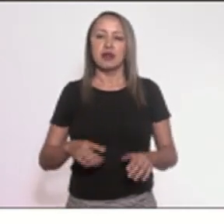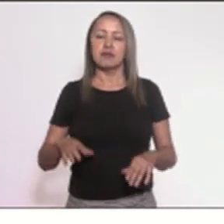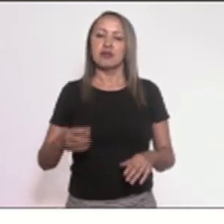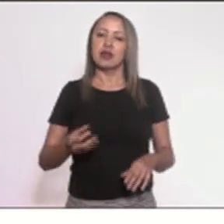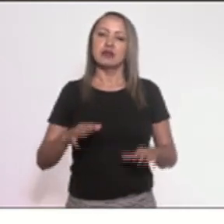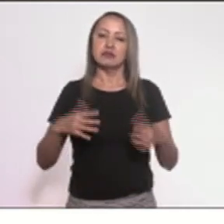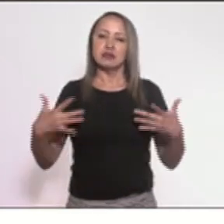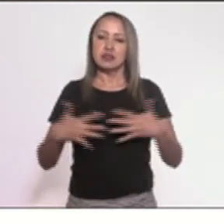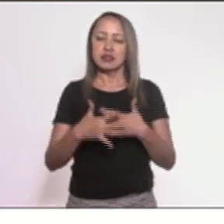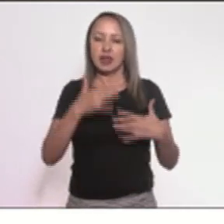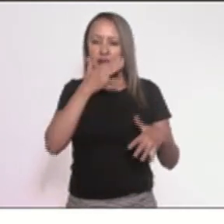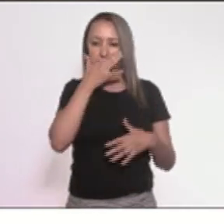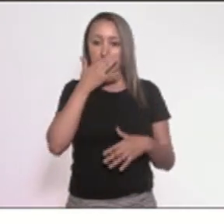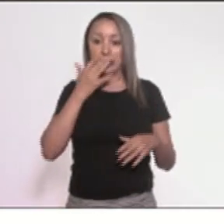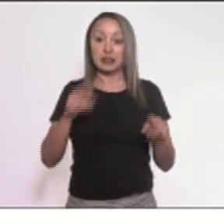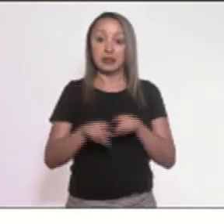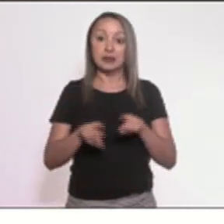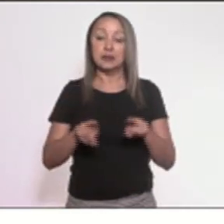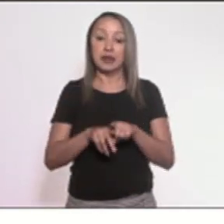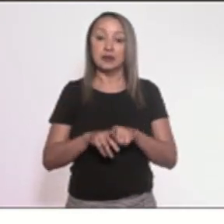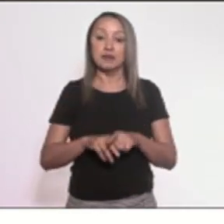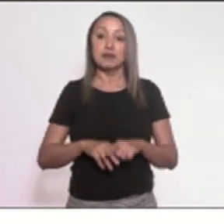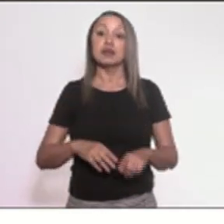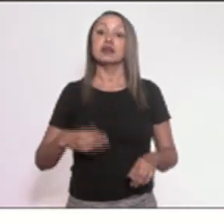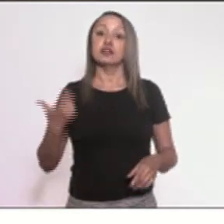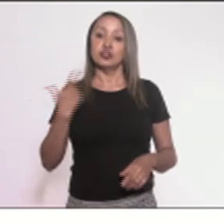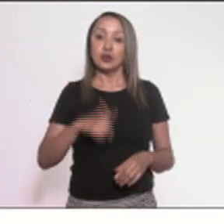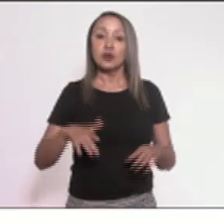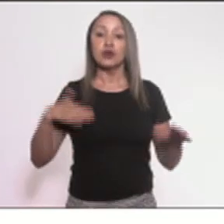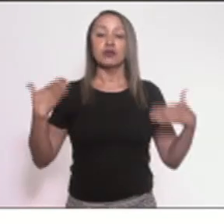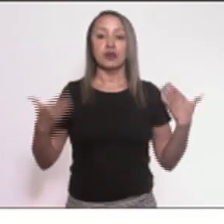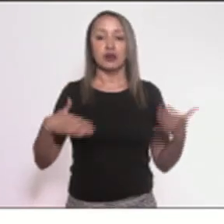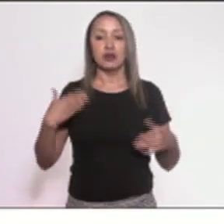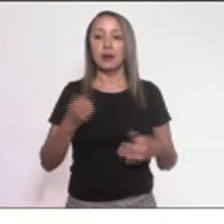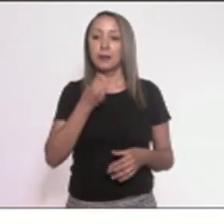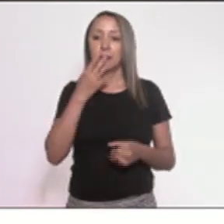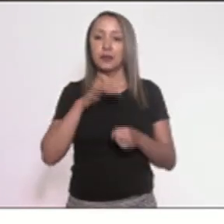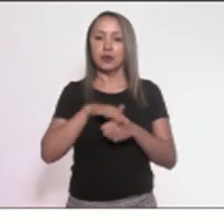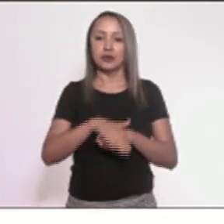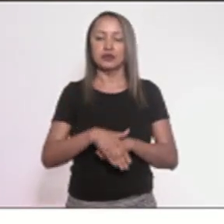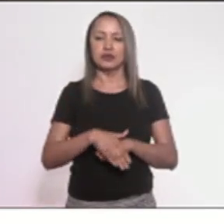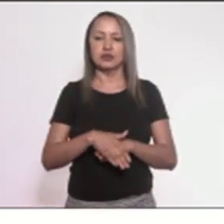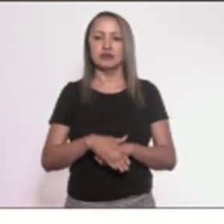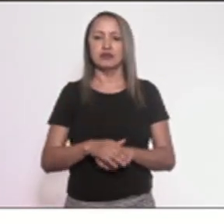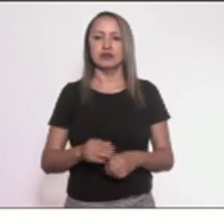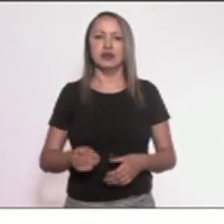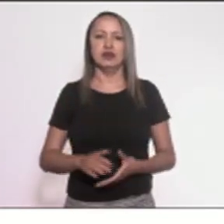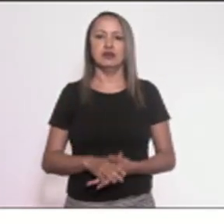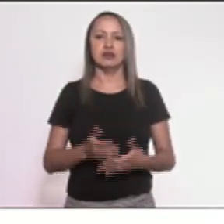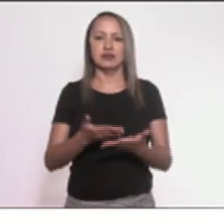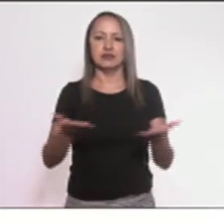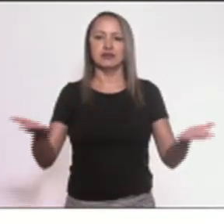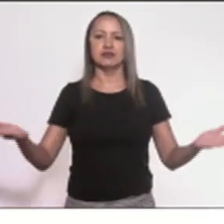Cabo Frio, que voltará a ser alegre. Uma boa noite a todos.